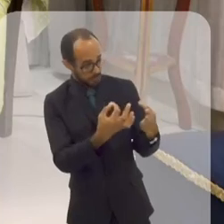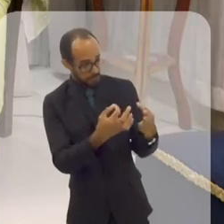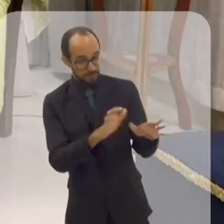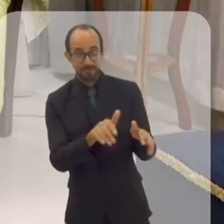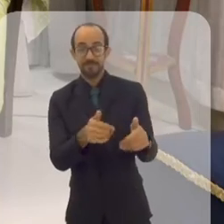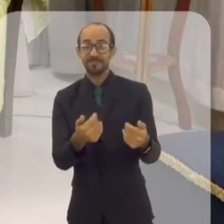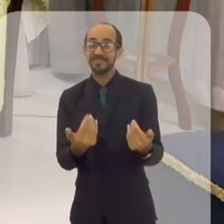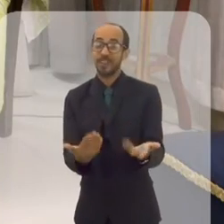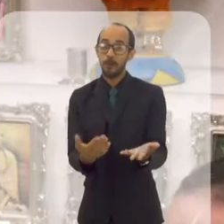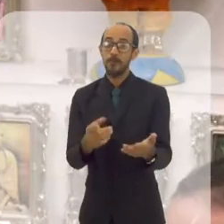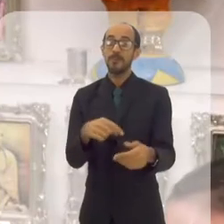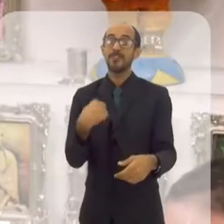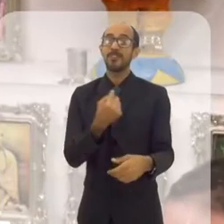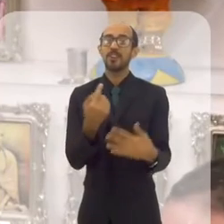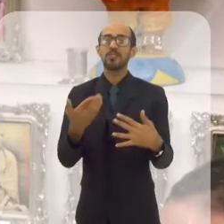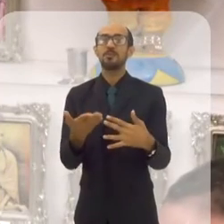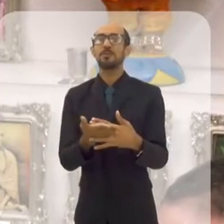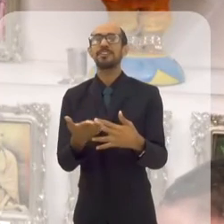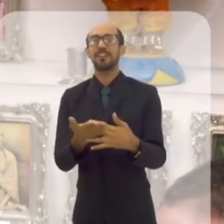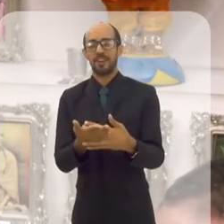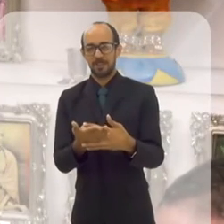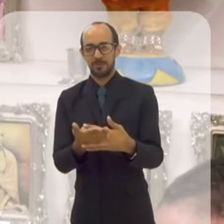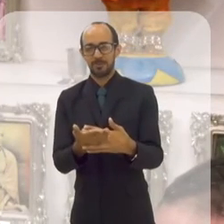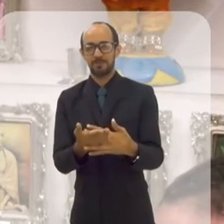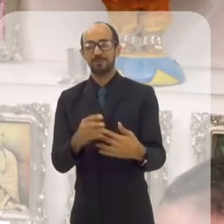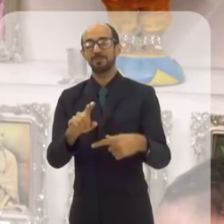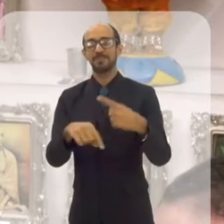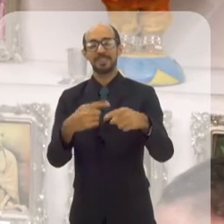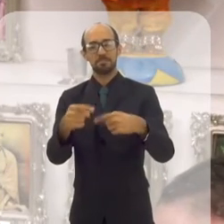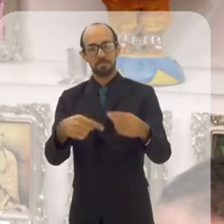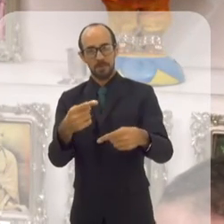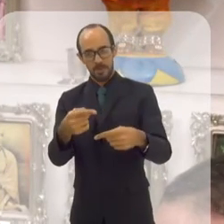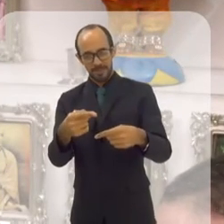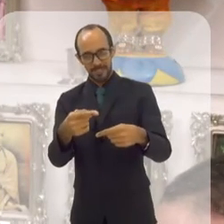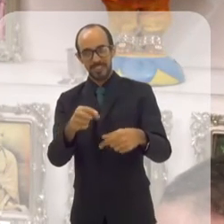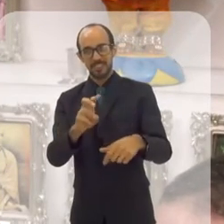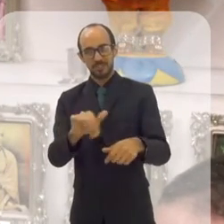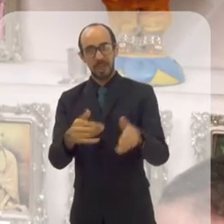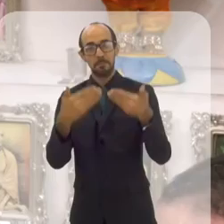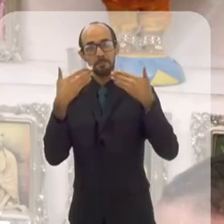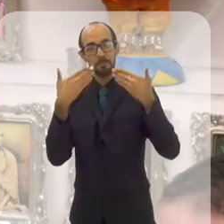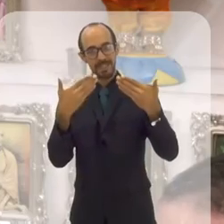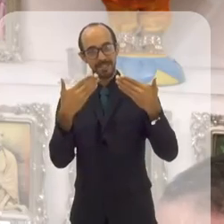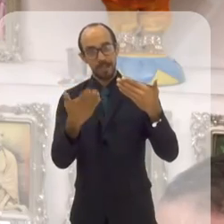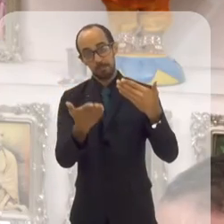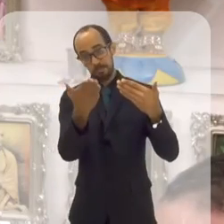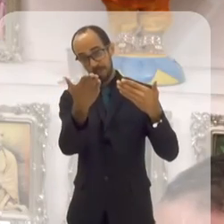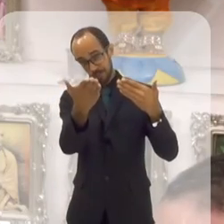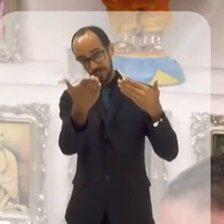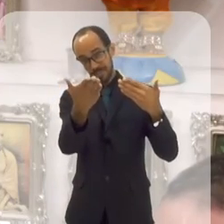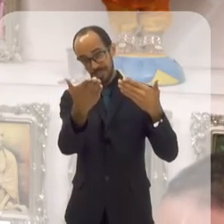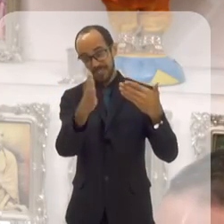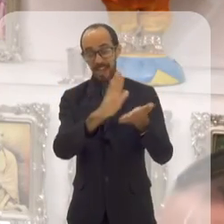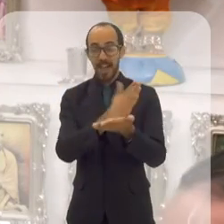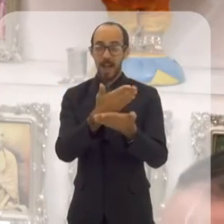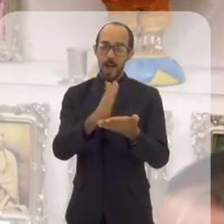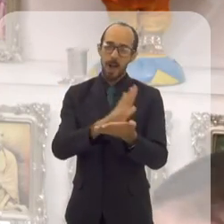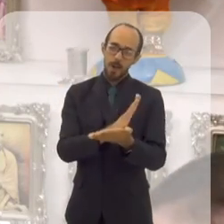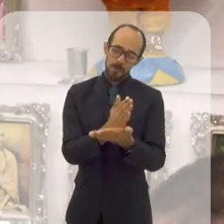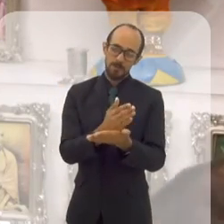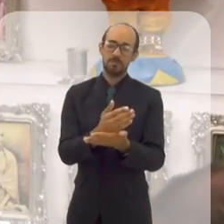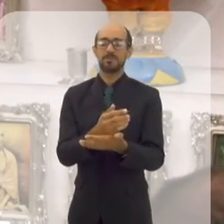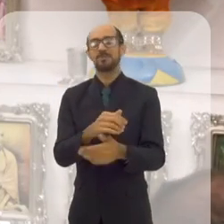Preto nós vamos ao intervalo e na hoje nós vamos mostrar para vocês